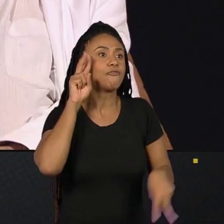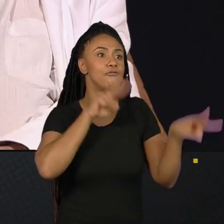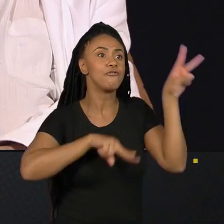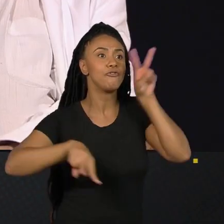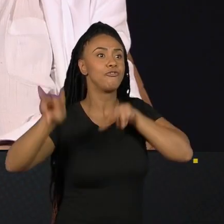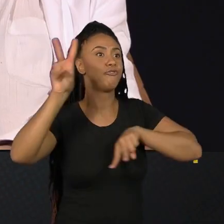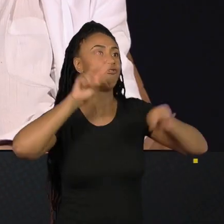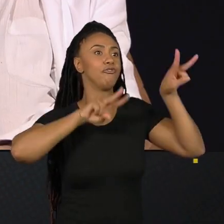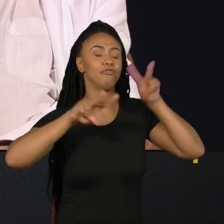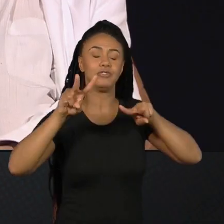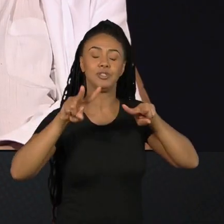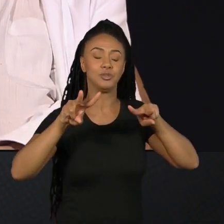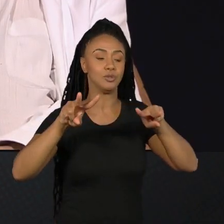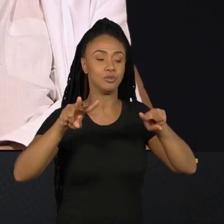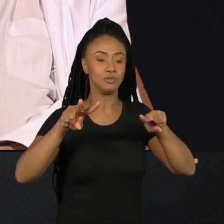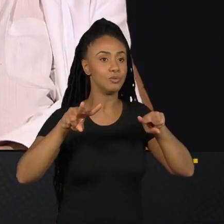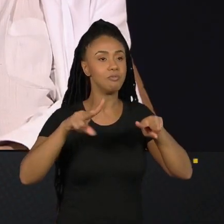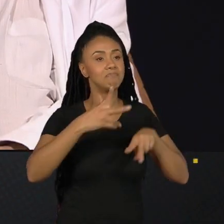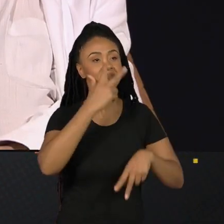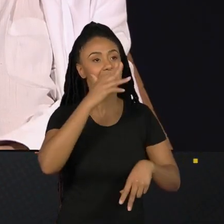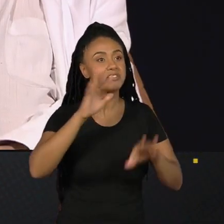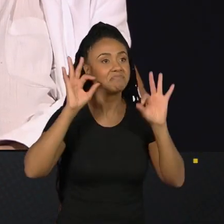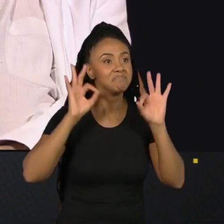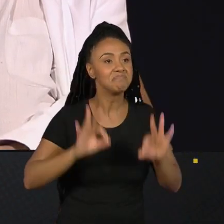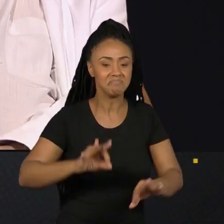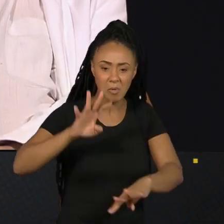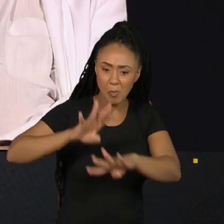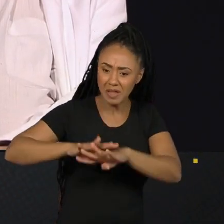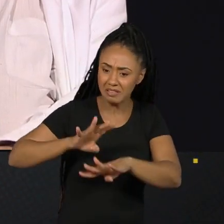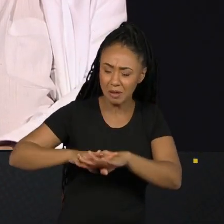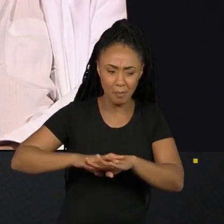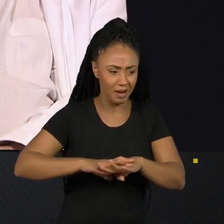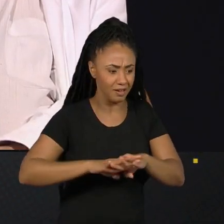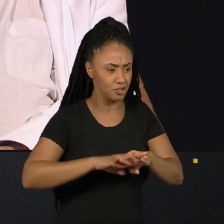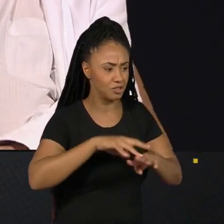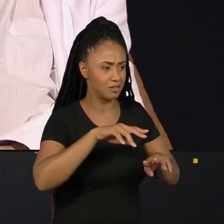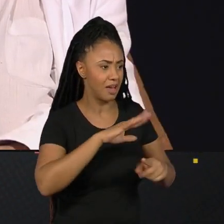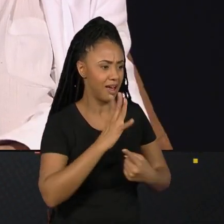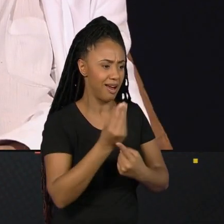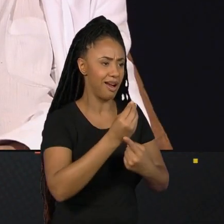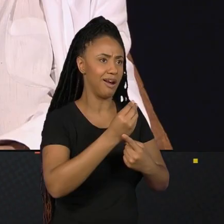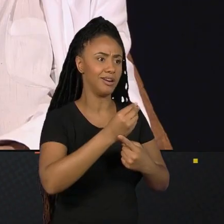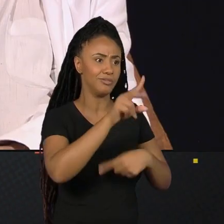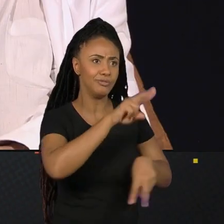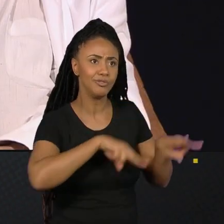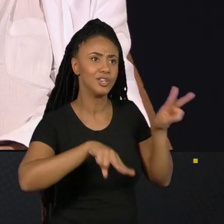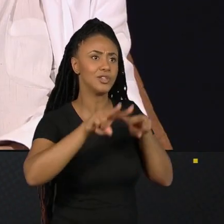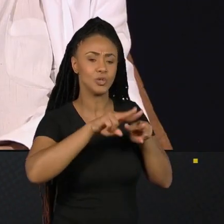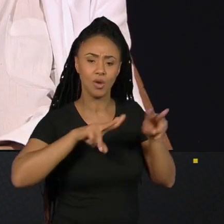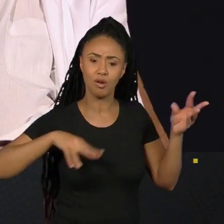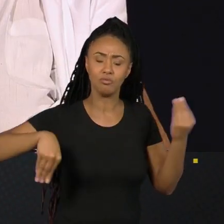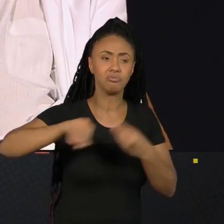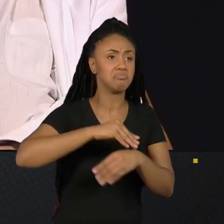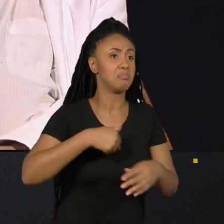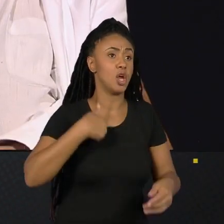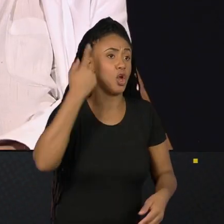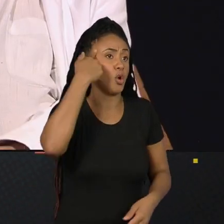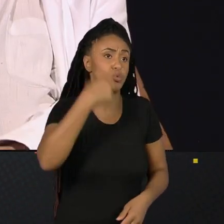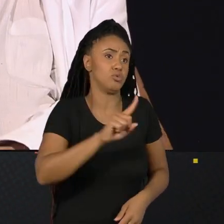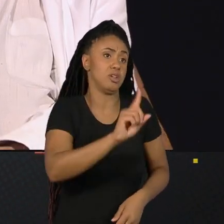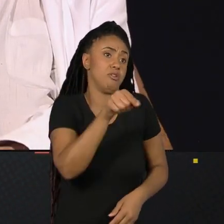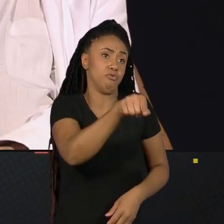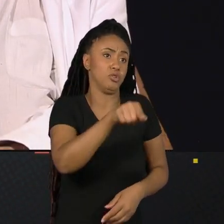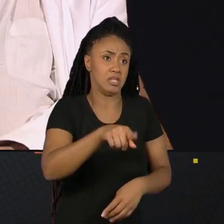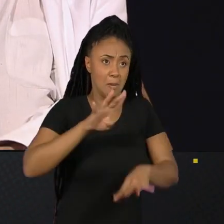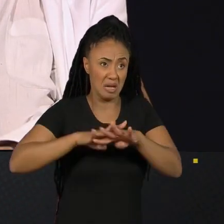estabelece, com um profundo conhecimento de matemática. Eu nunca descobri se você é um gênio da